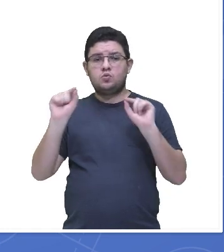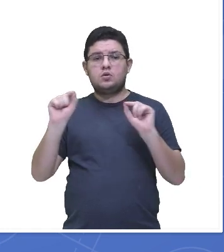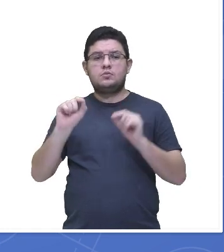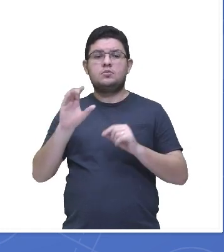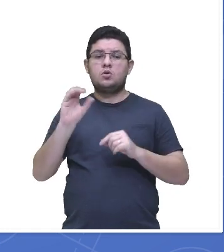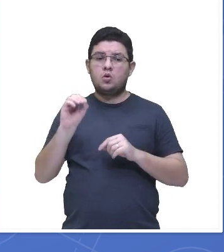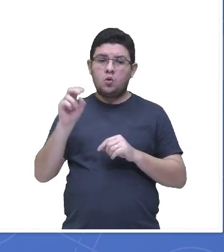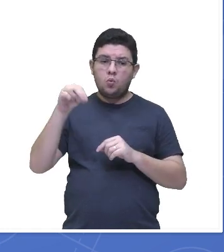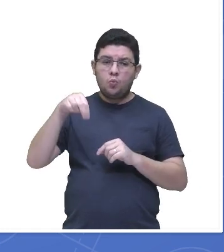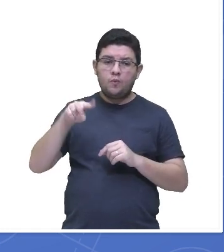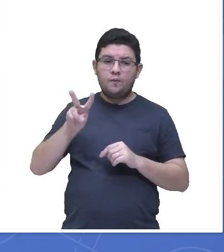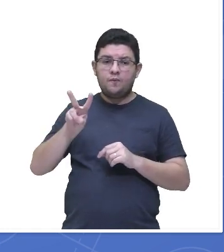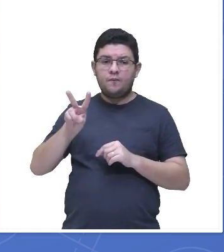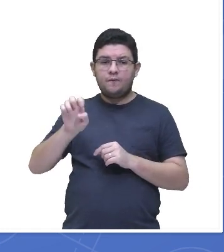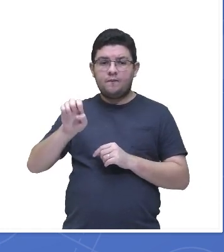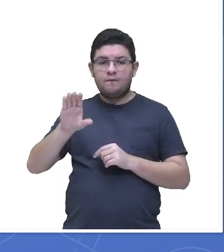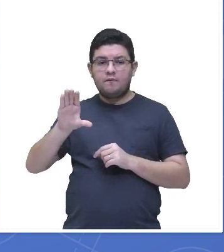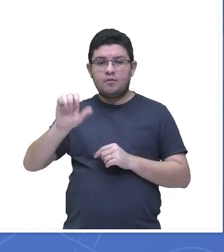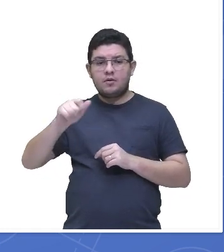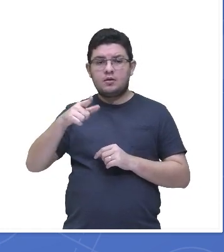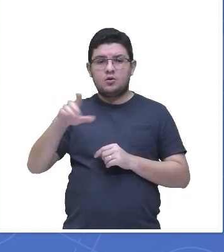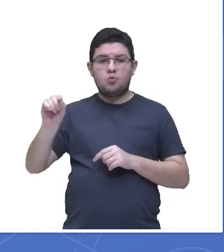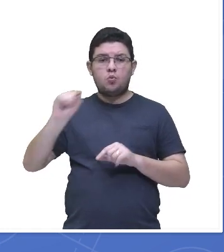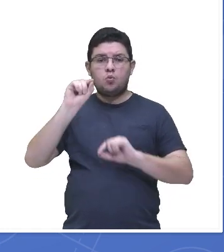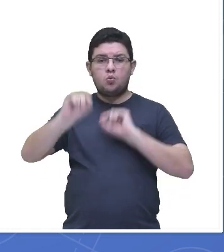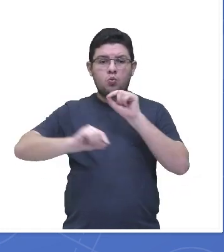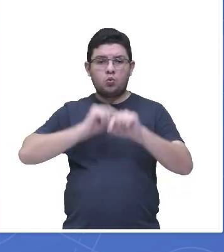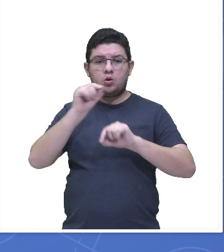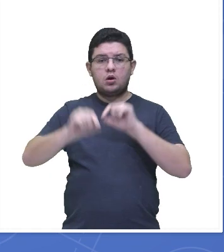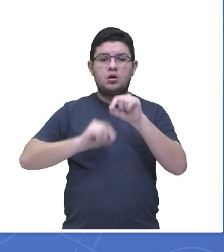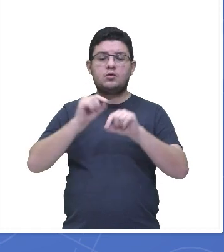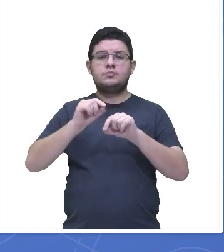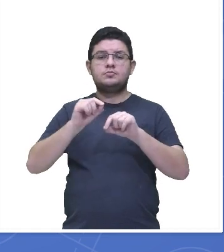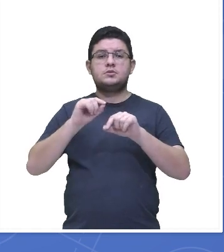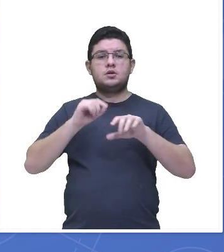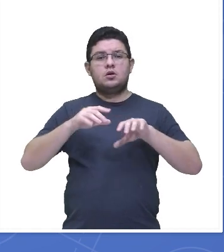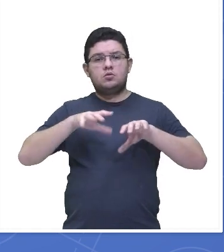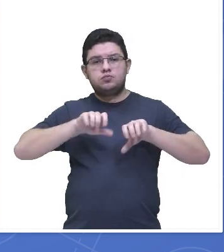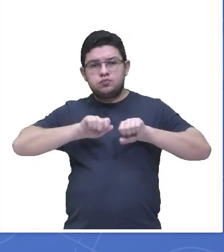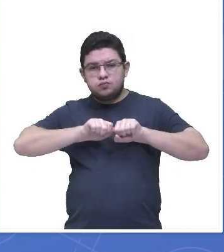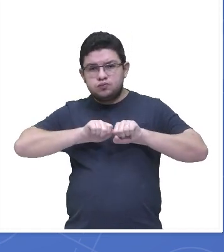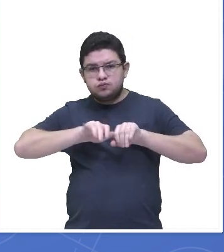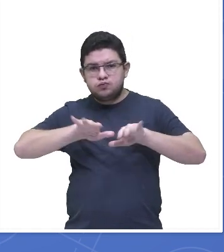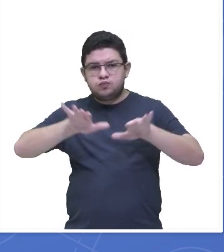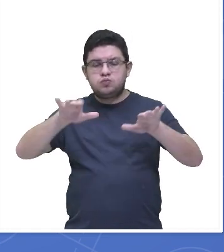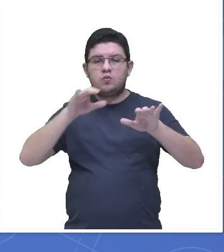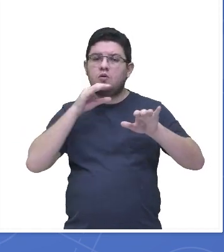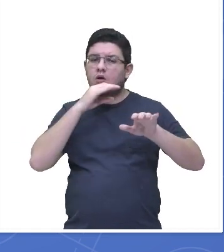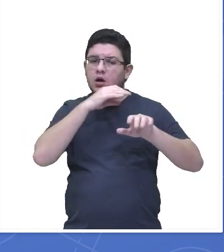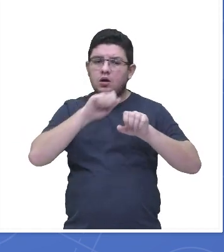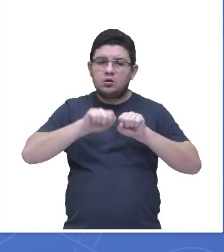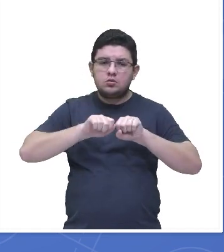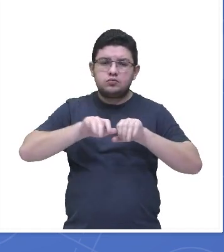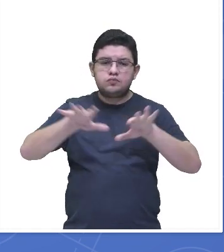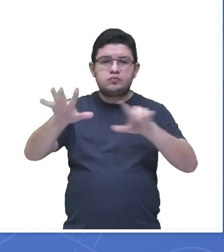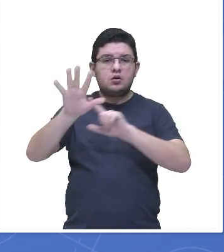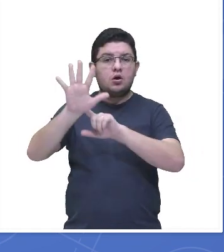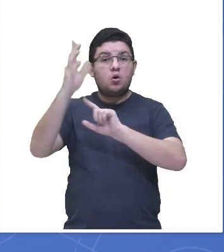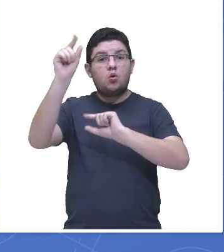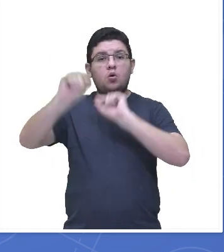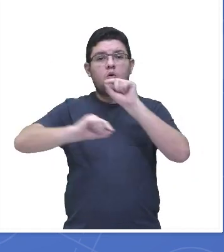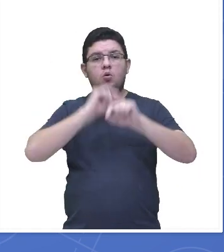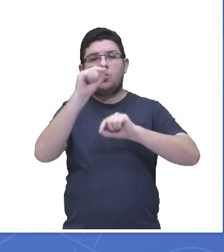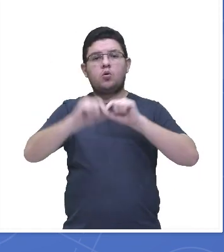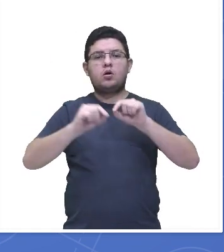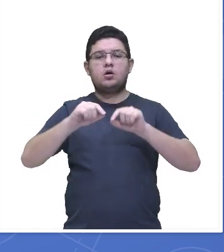do calor que proporciona o efeito das brisas marítimas, dos ventos, né, que ocorrem na praia, por exemplo.